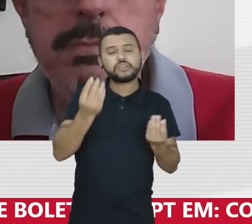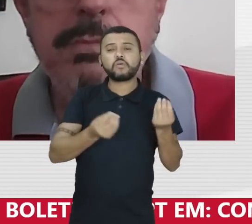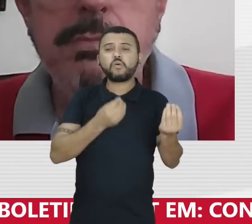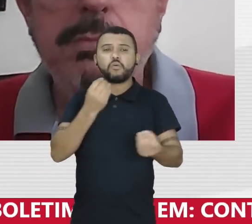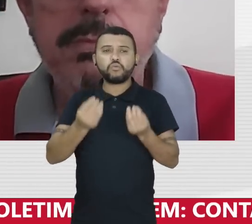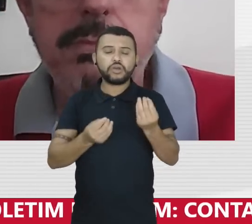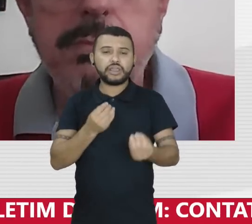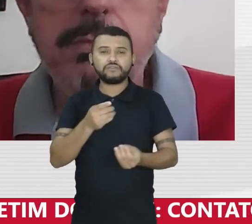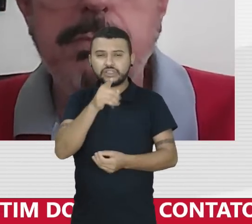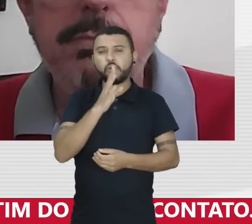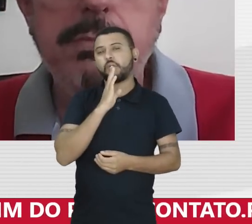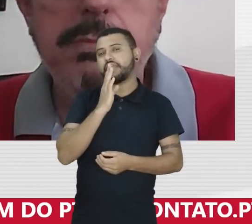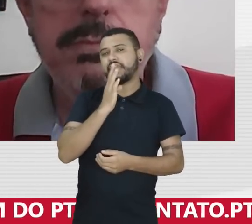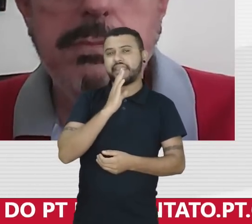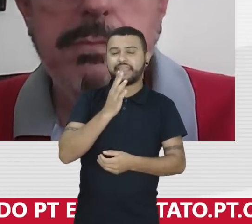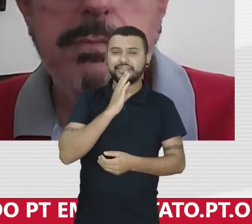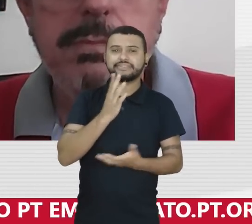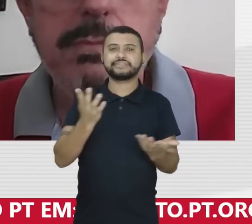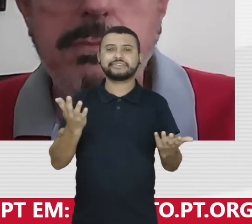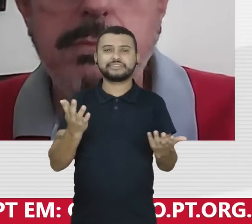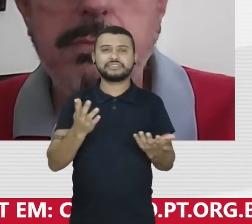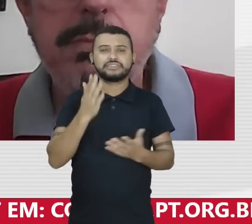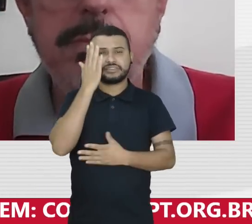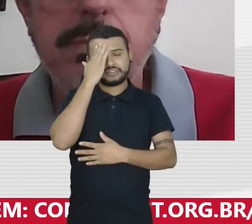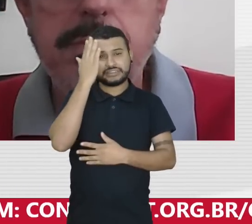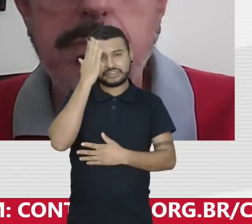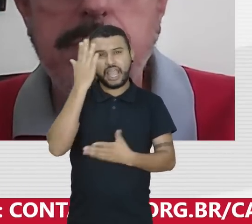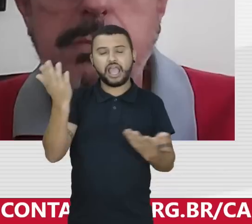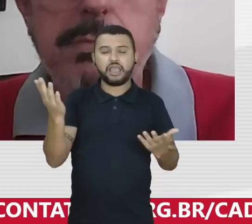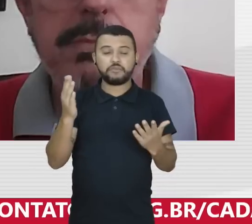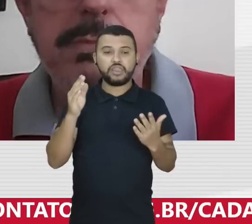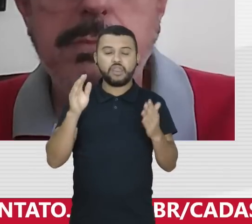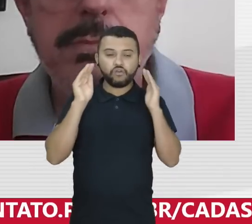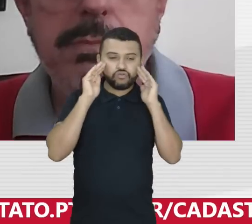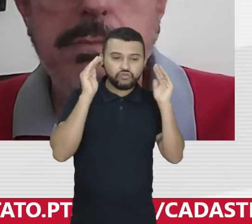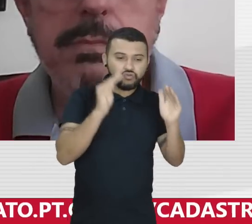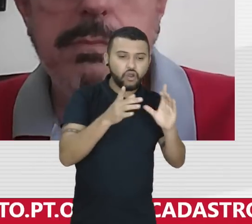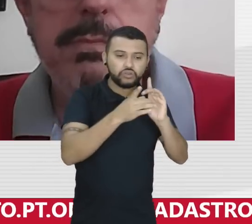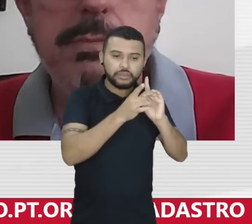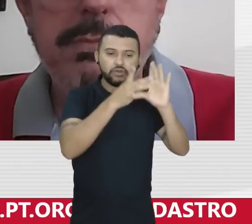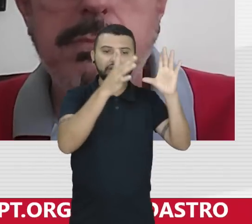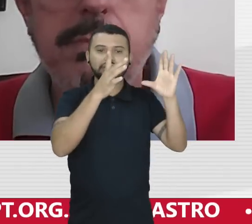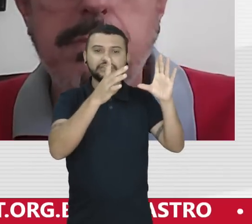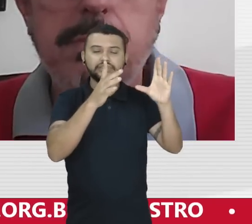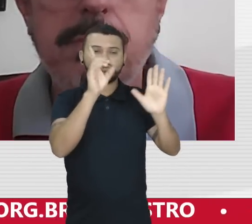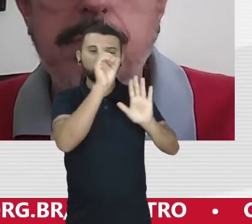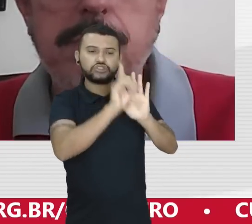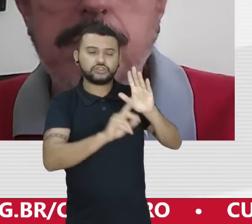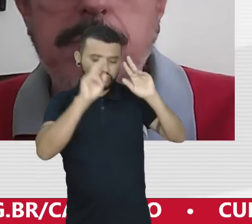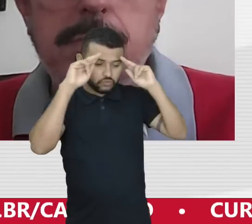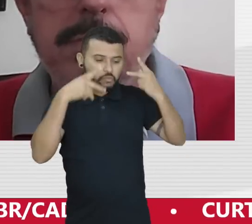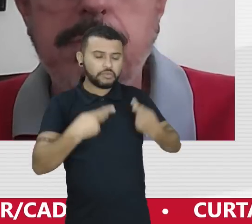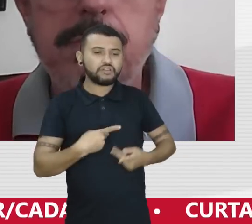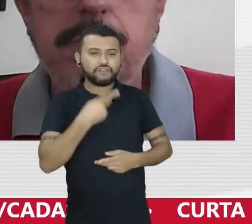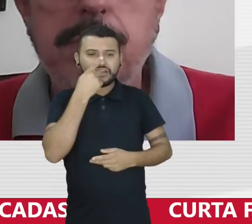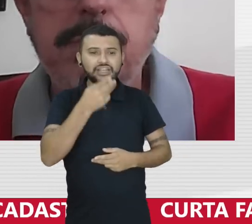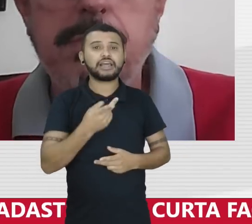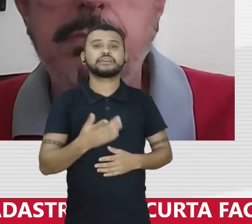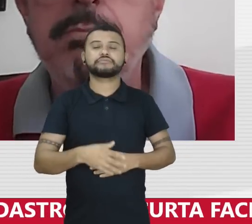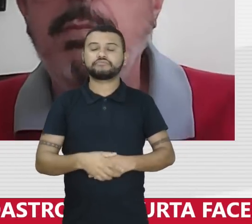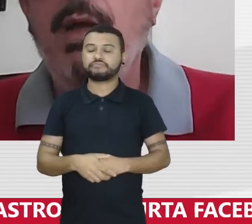essa vasta experiência e tem essa ótica sempre importante, focada na democracia, nos direitos humanos. Eu queria que você comentasse porque realmente foi um choque.